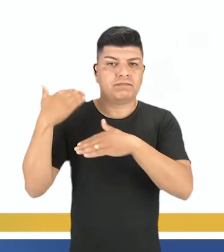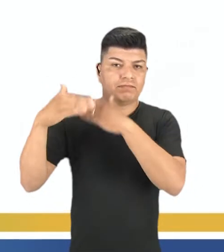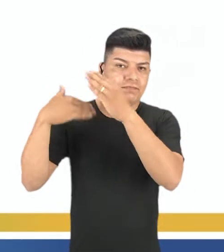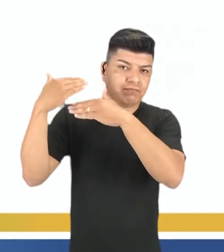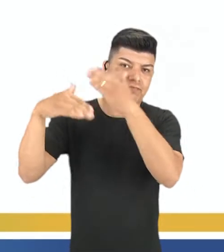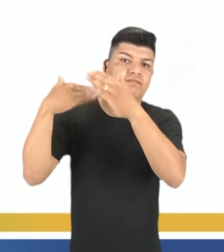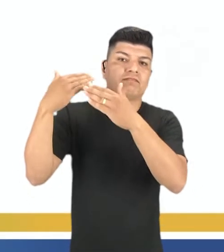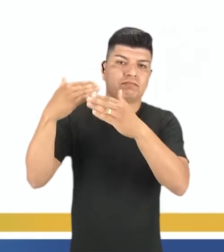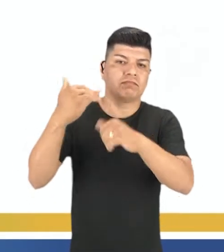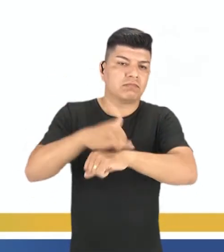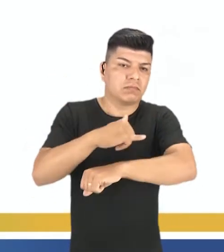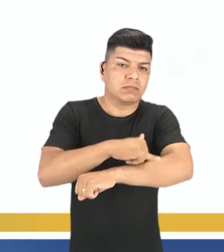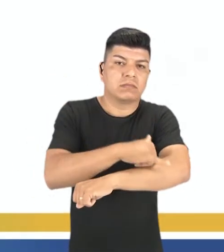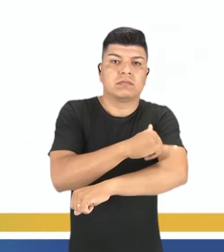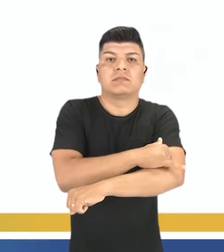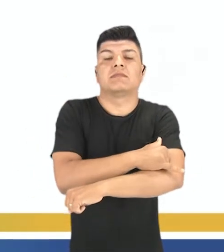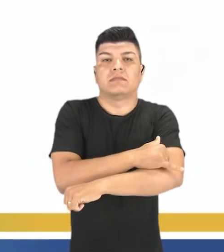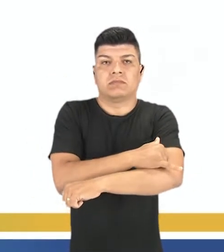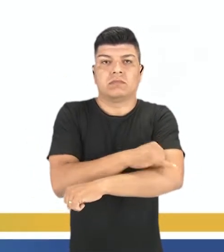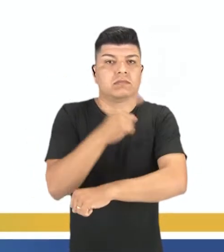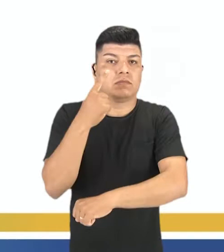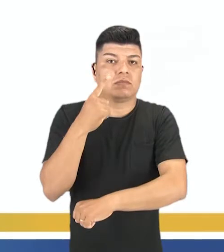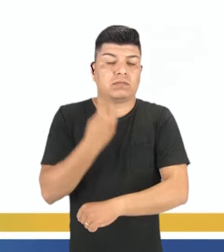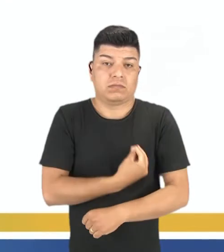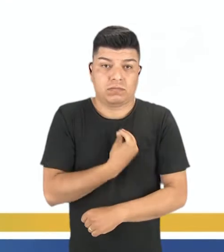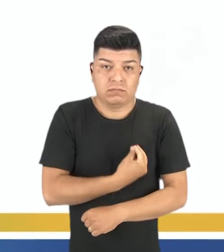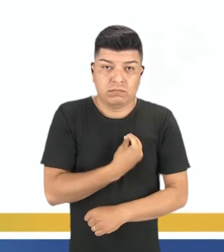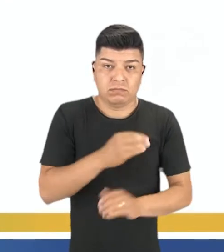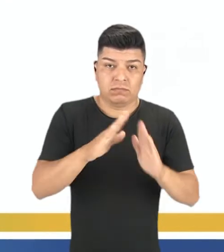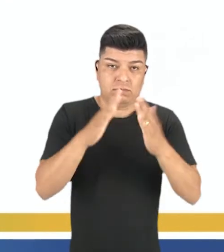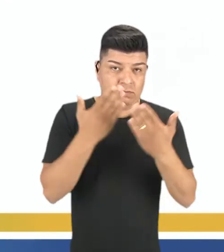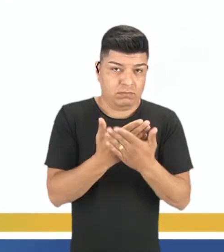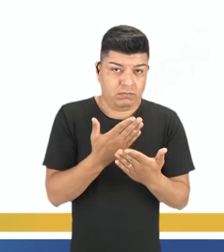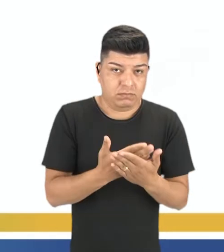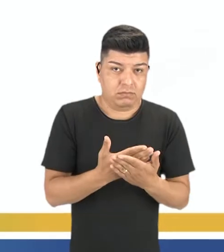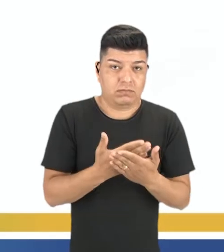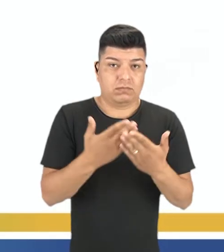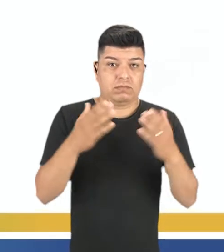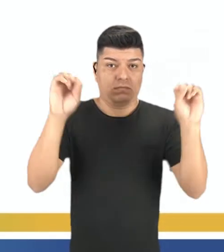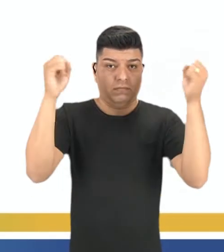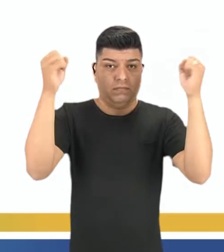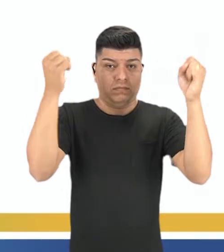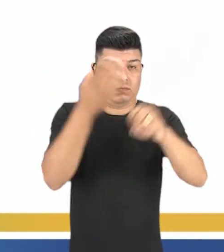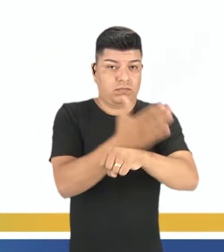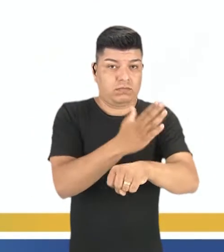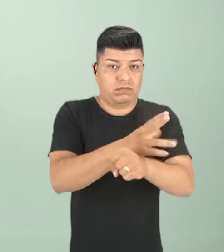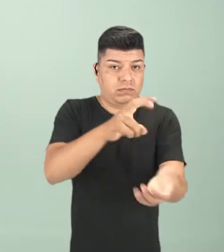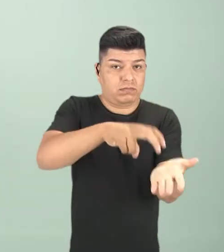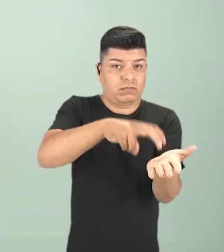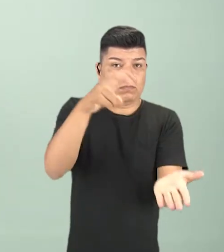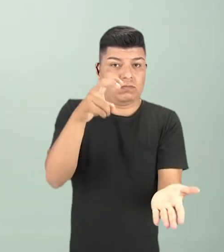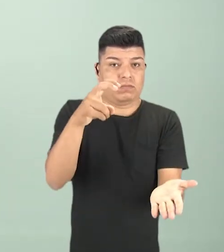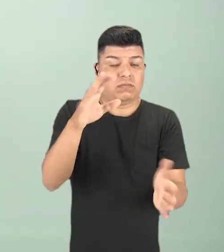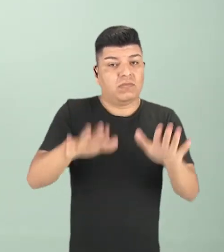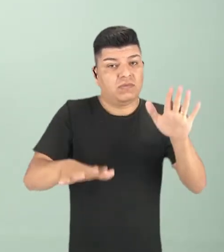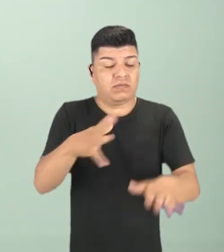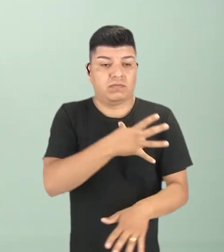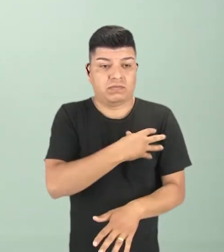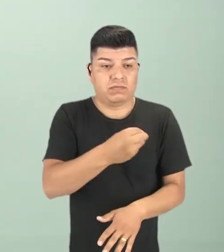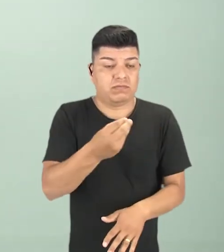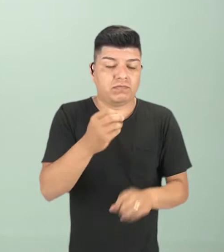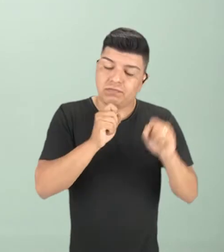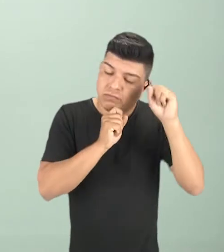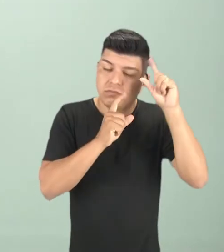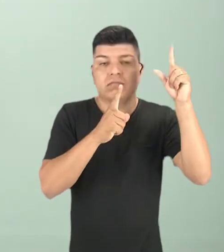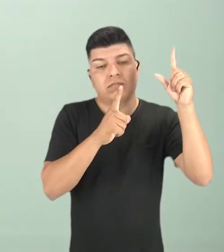níveis de sedentarismo. Isso é vivenciado nas escolas. Quando a educação física prática é feita pela manhã, os filhos às vezes não acordam para